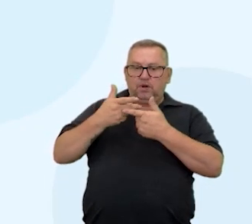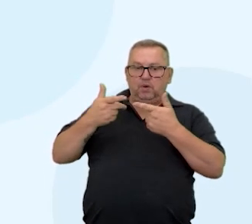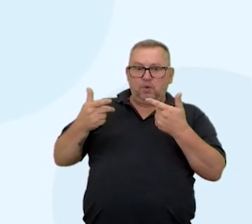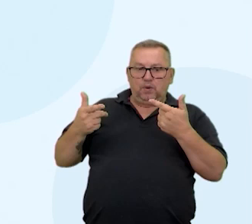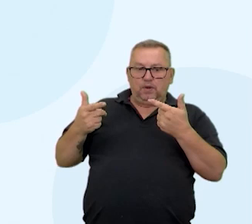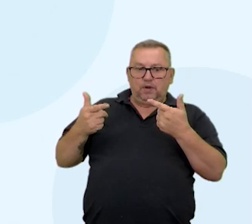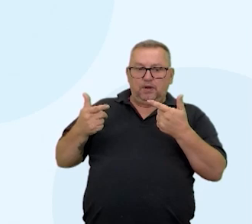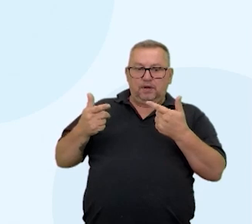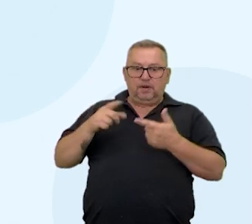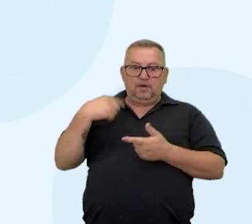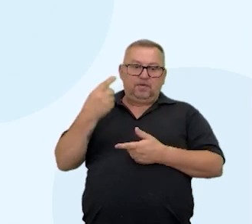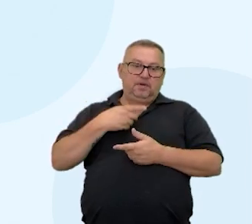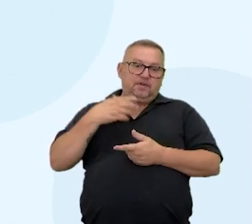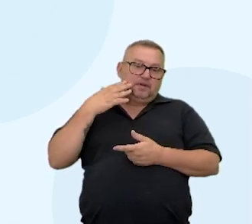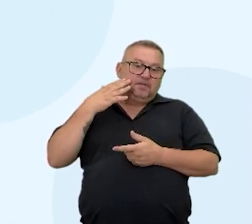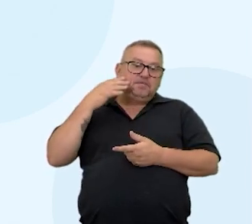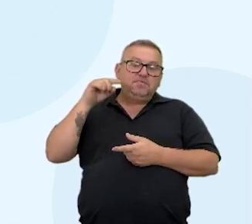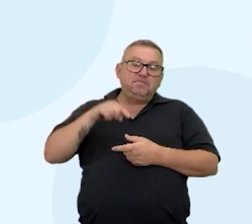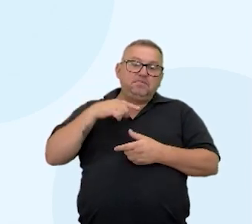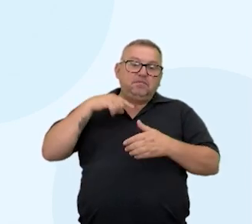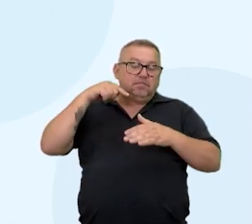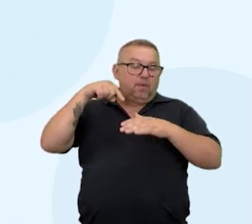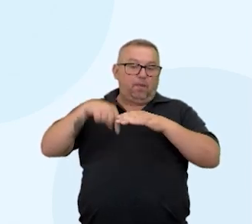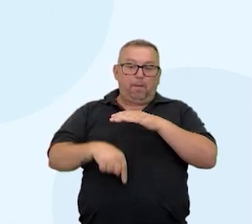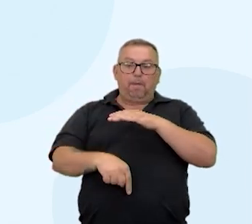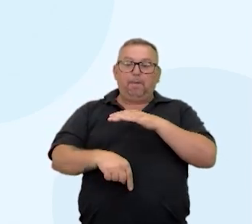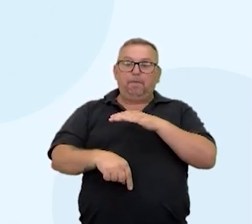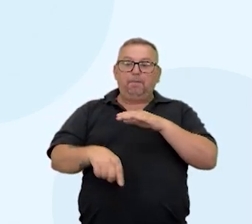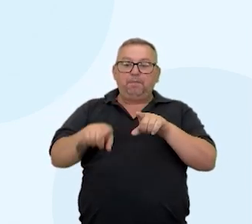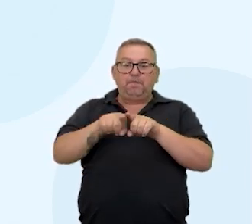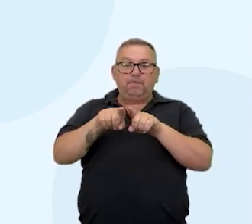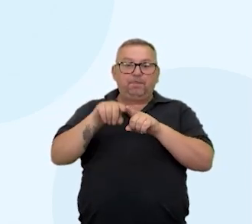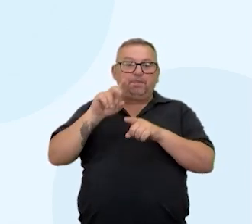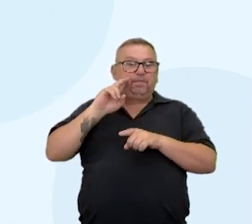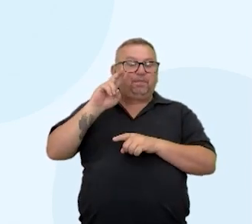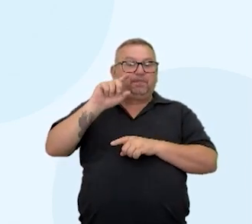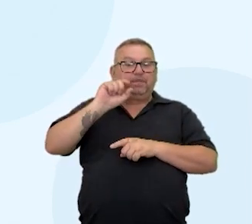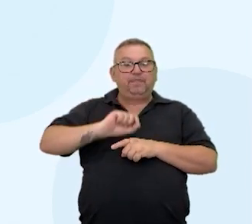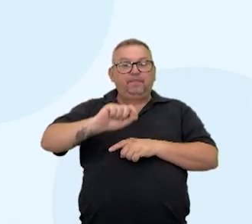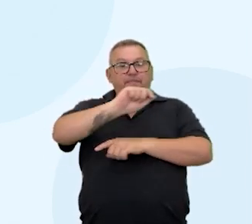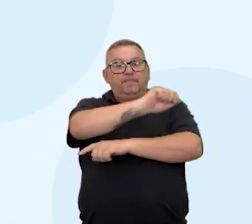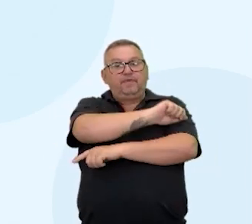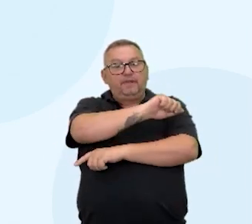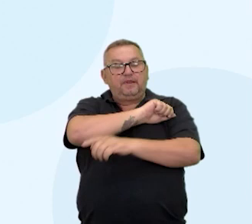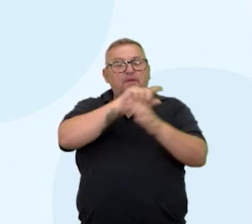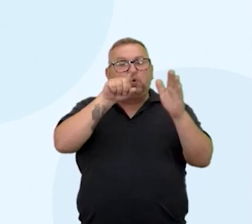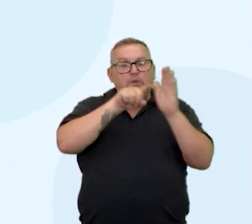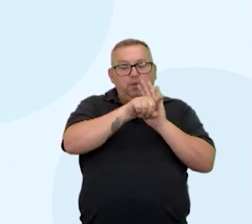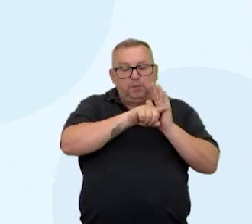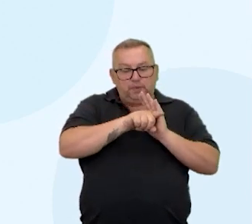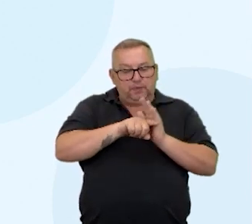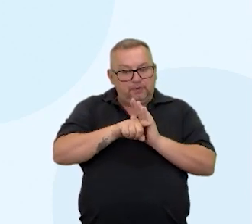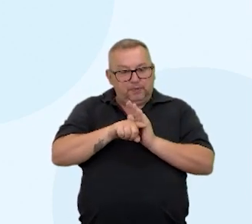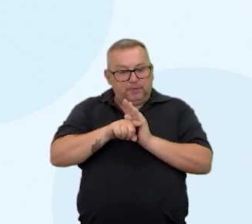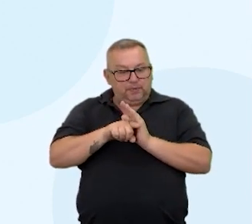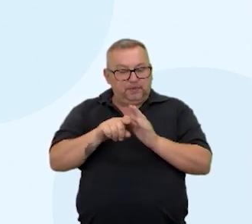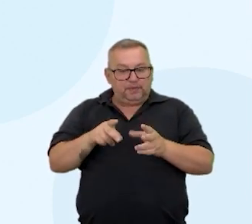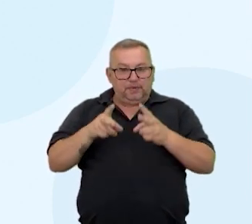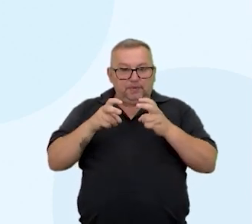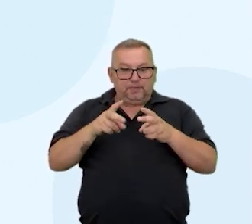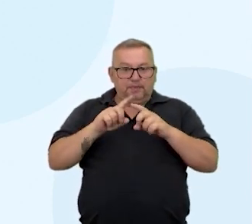algo. A gente sabe aqui, né, Russão, que o aprofundamento, ele prevê que os alunos investiguem, que os